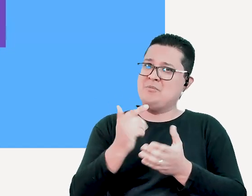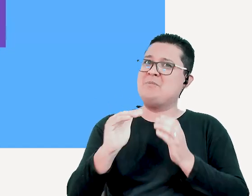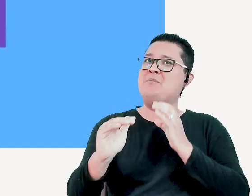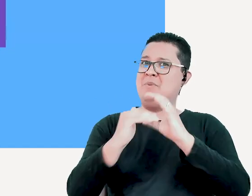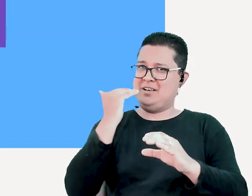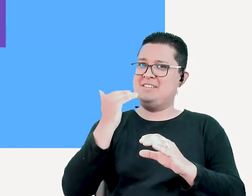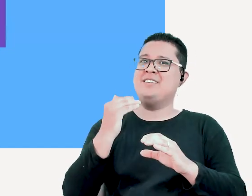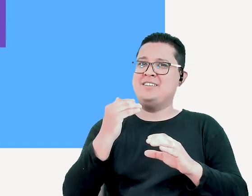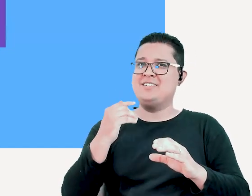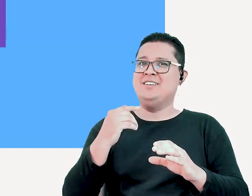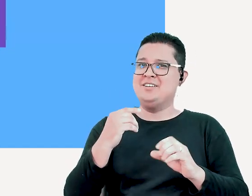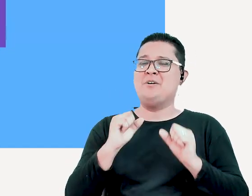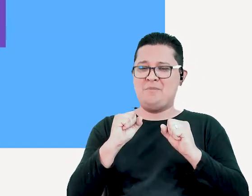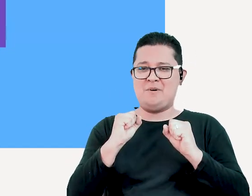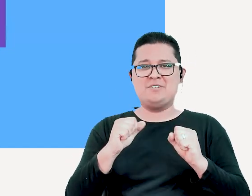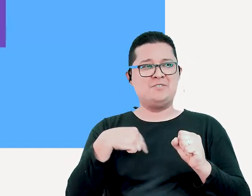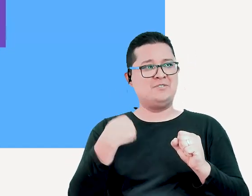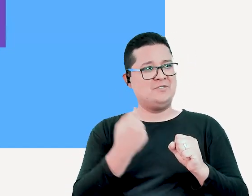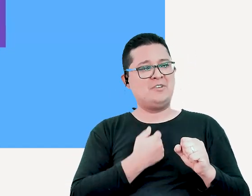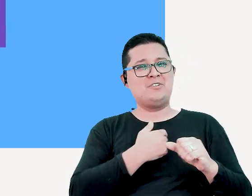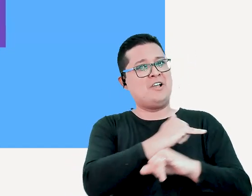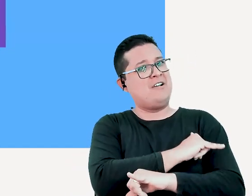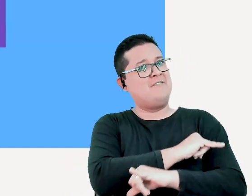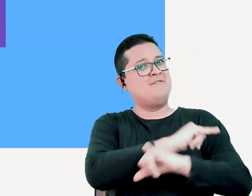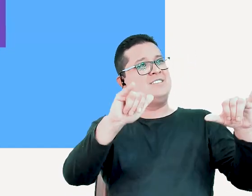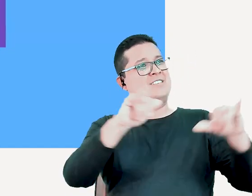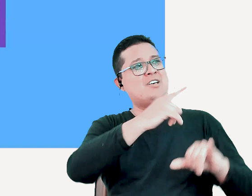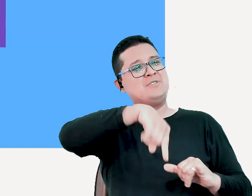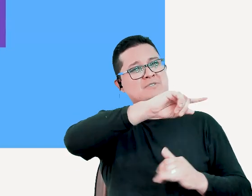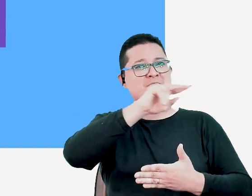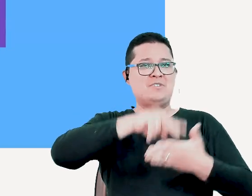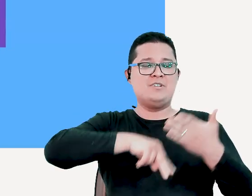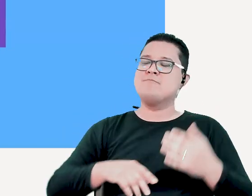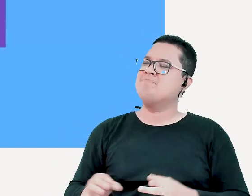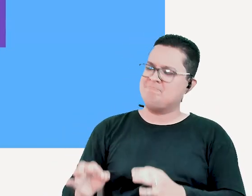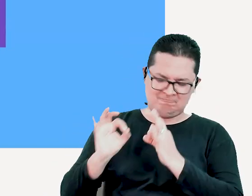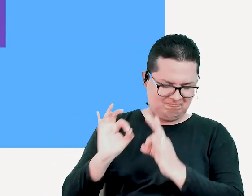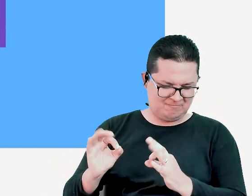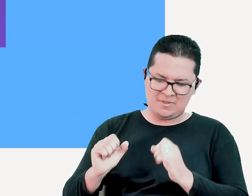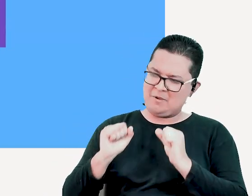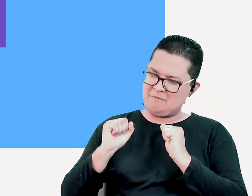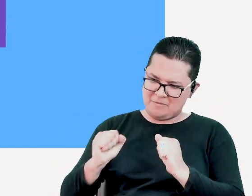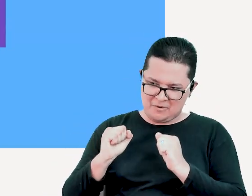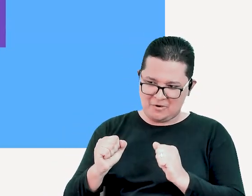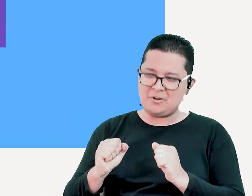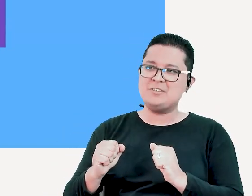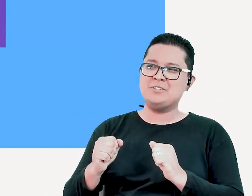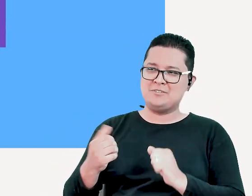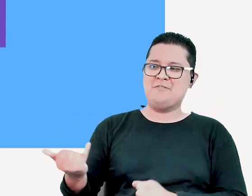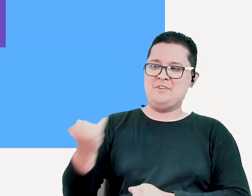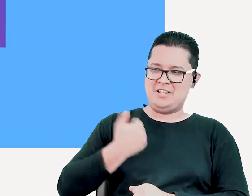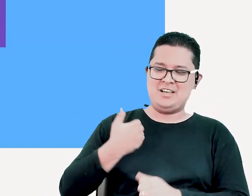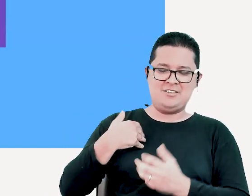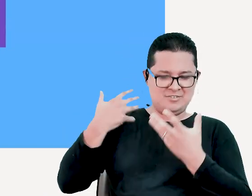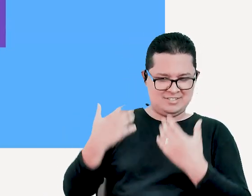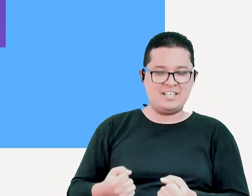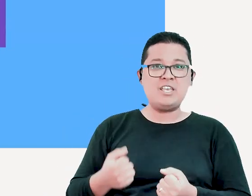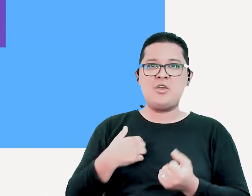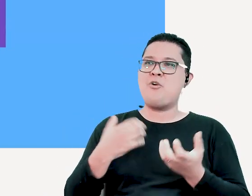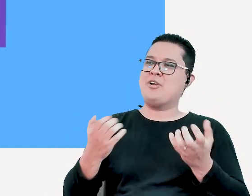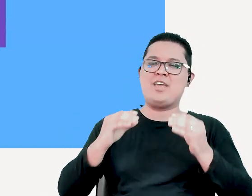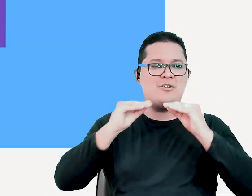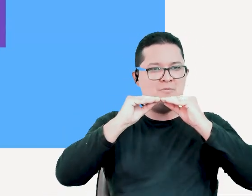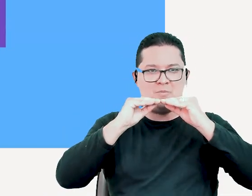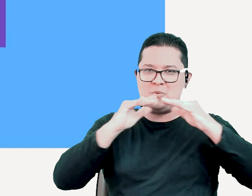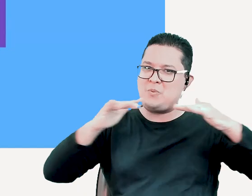Pode deixar, gente, contem comigo. O que eu puder colaborar, eu vou estar sempre colaborando, porque eu quero espalhar a palavra de Content Ops.